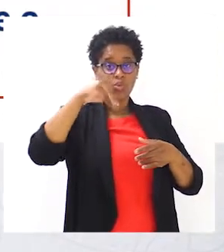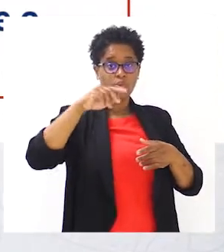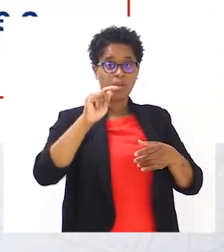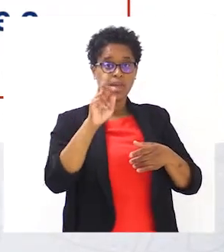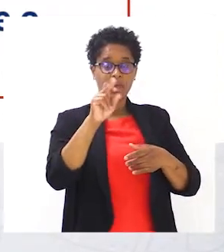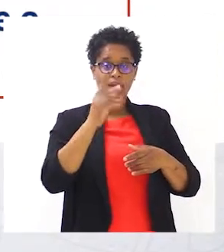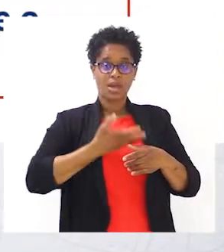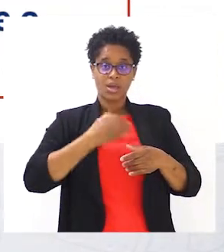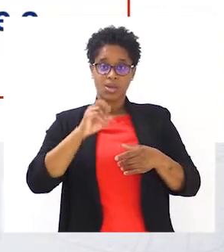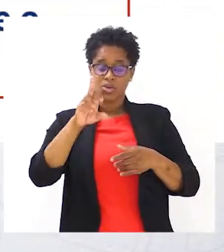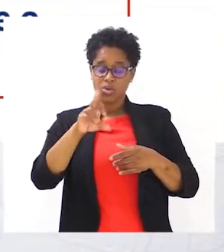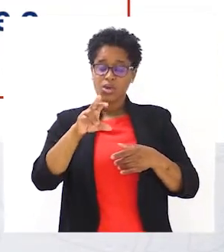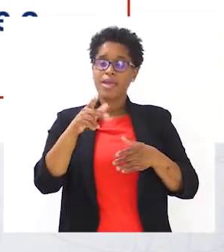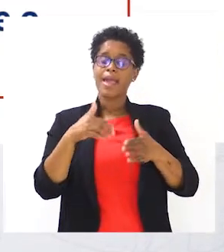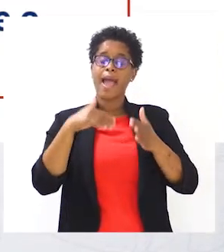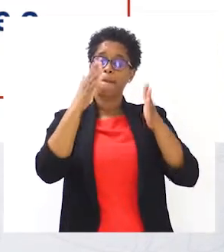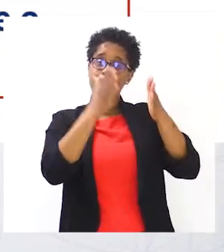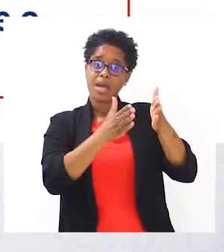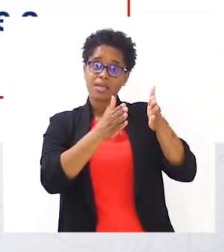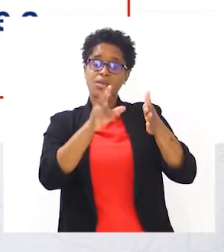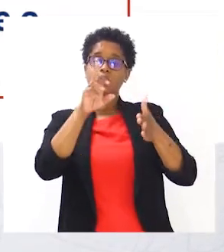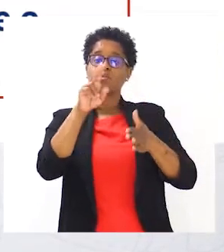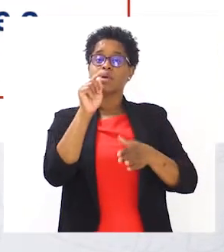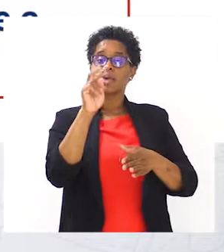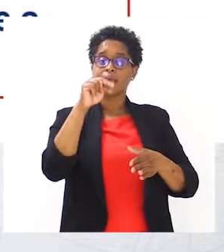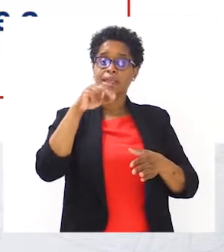parte que o Renato comeu.